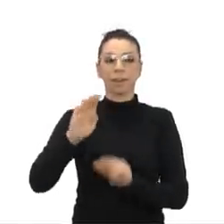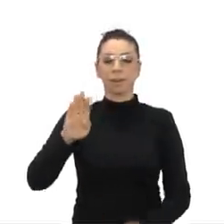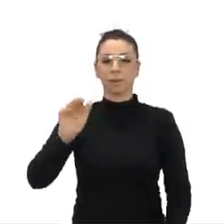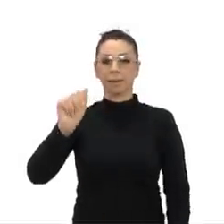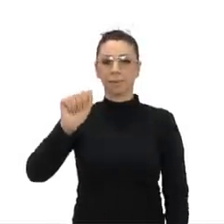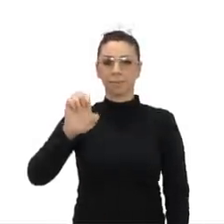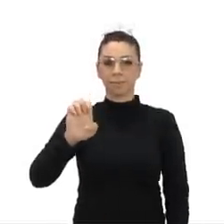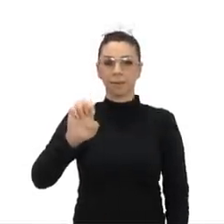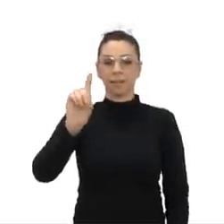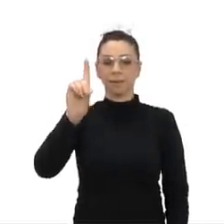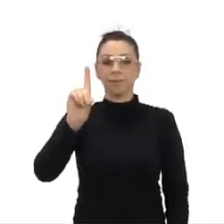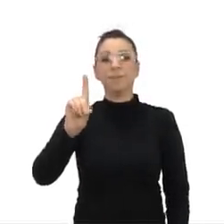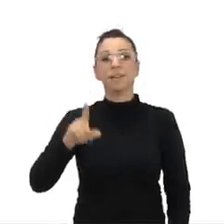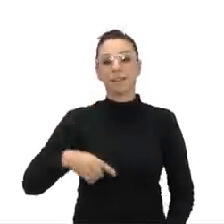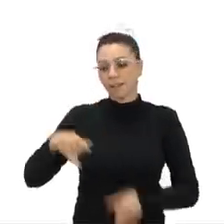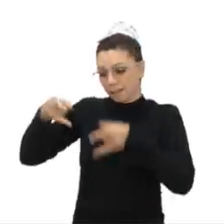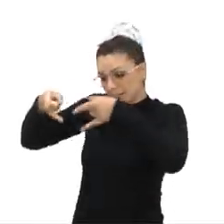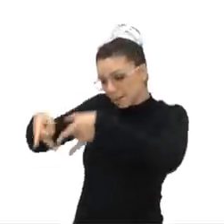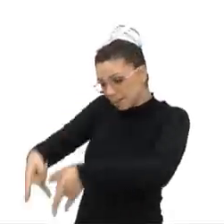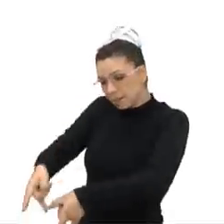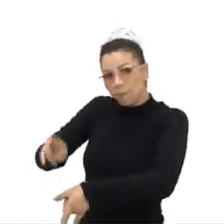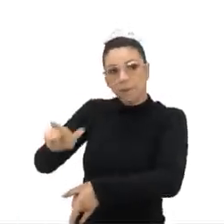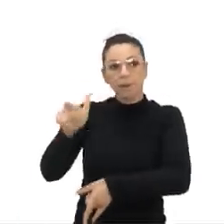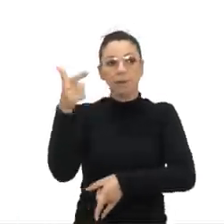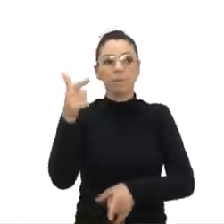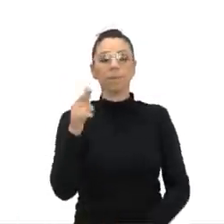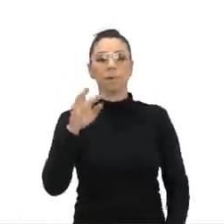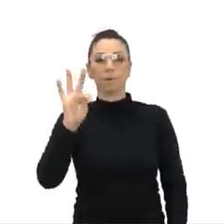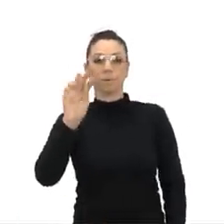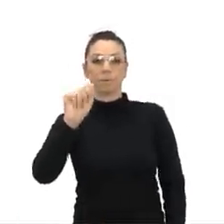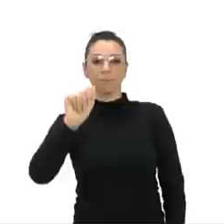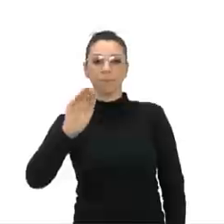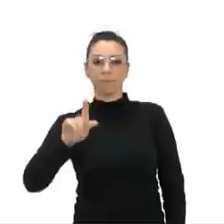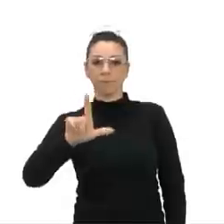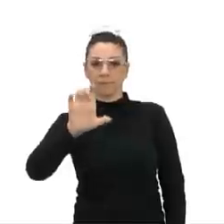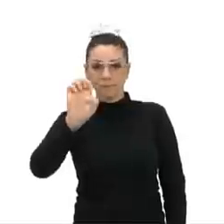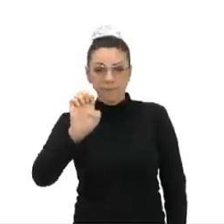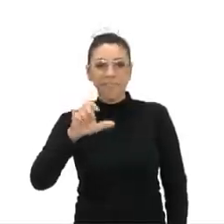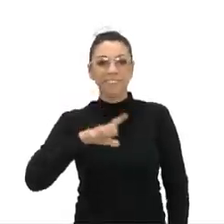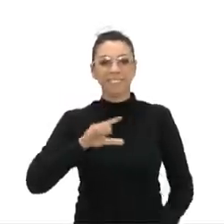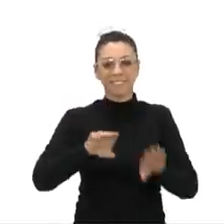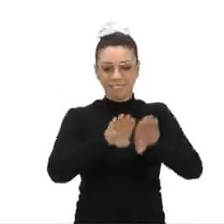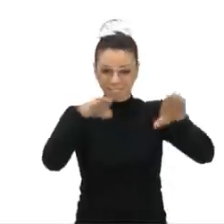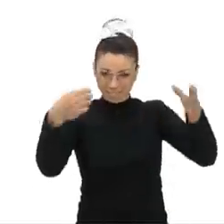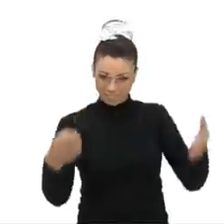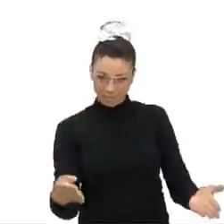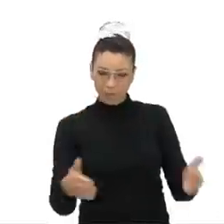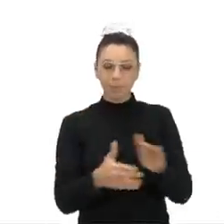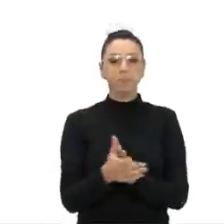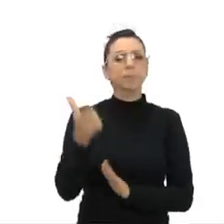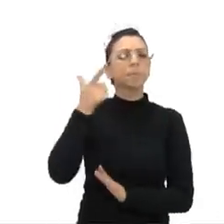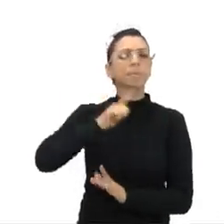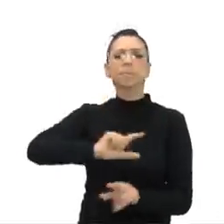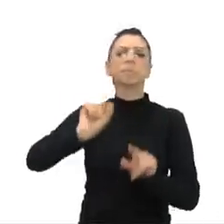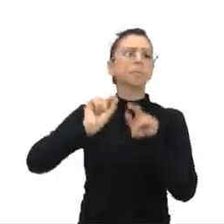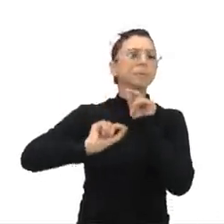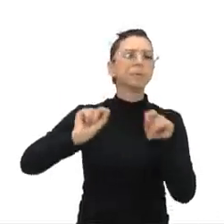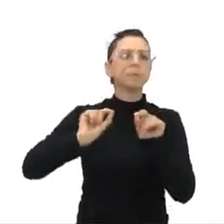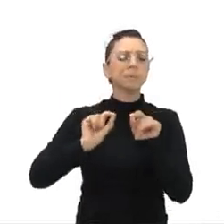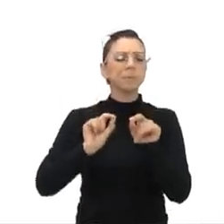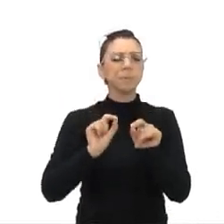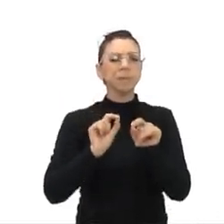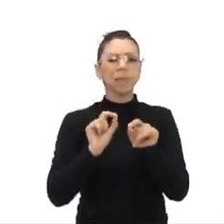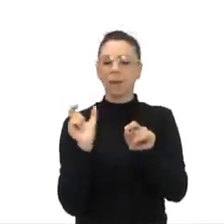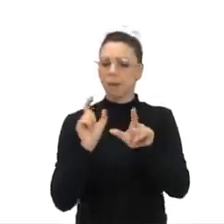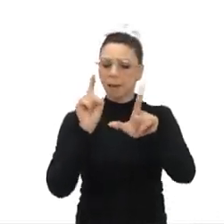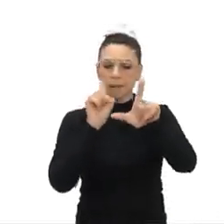última palavrinha, table, mesa. Conseguiu verificar se todas as letrinhas estão